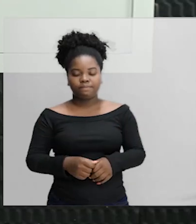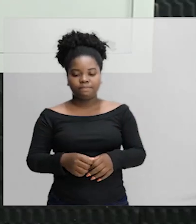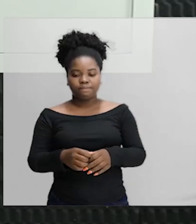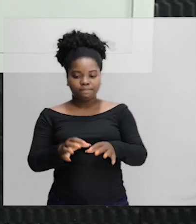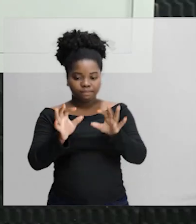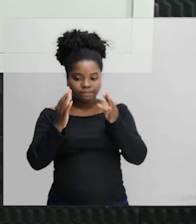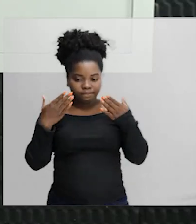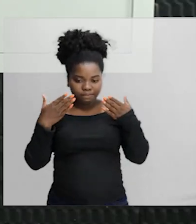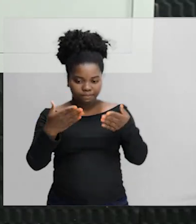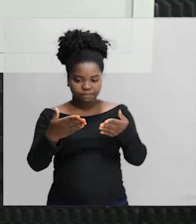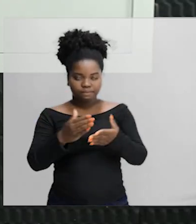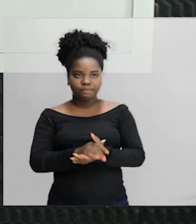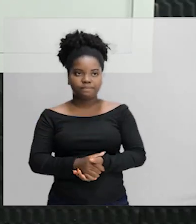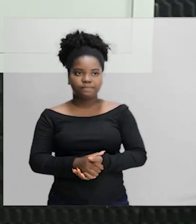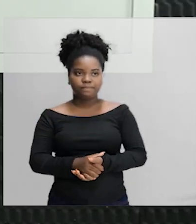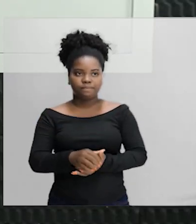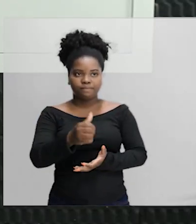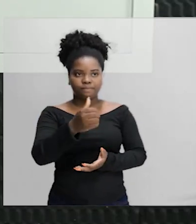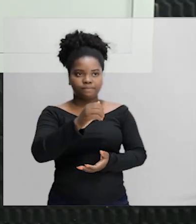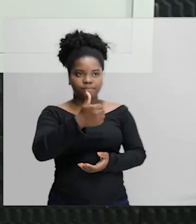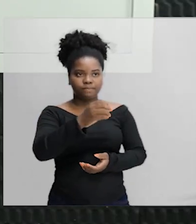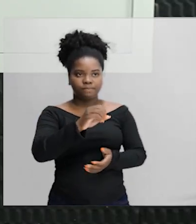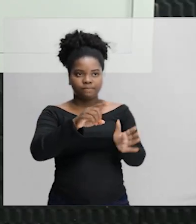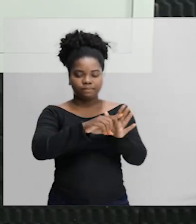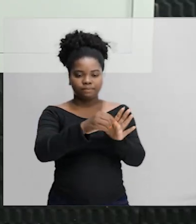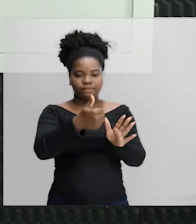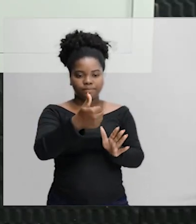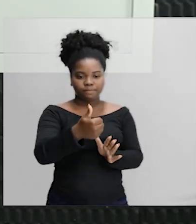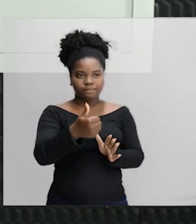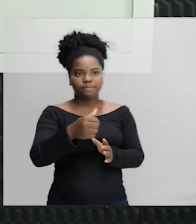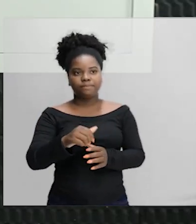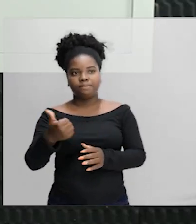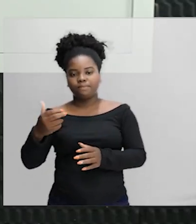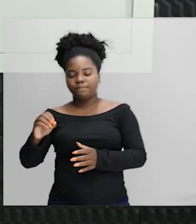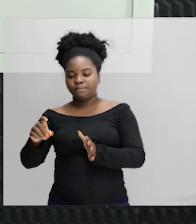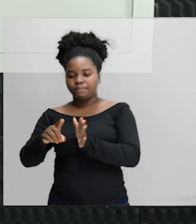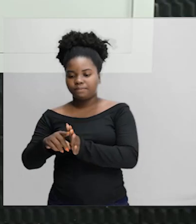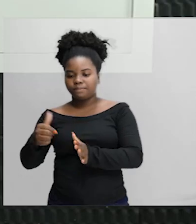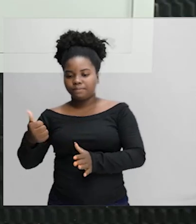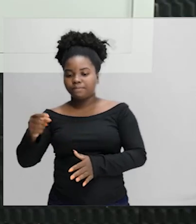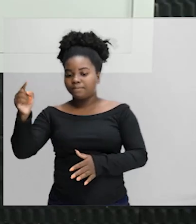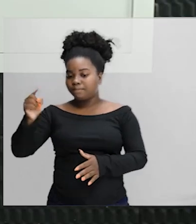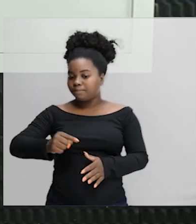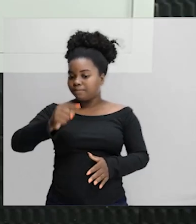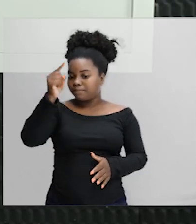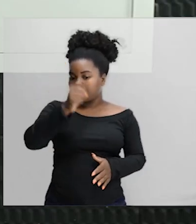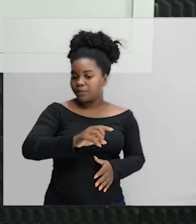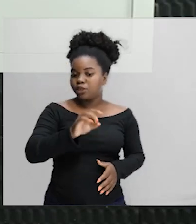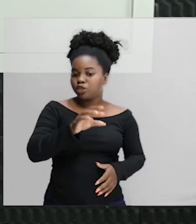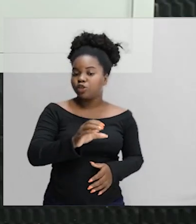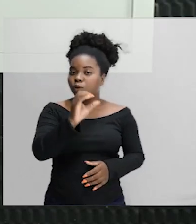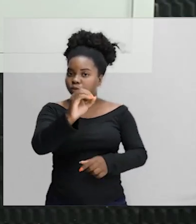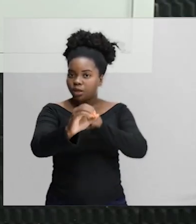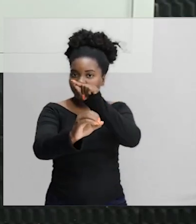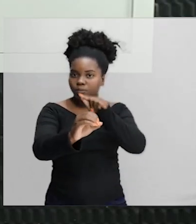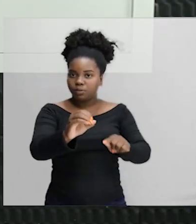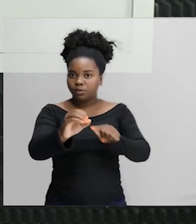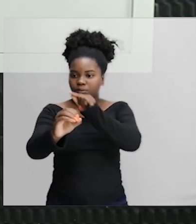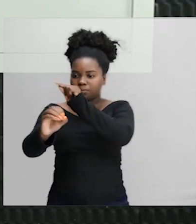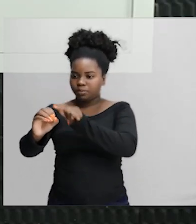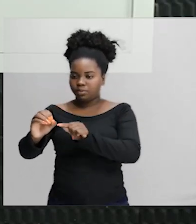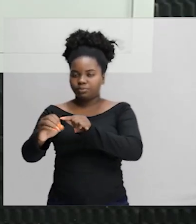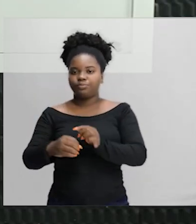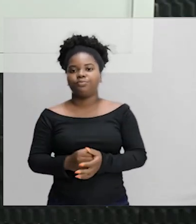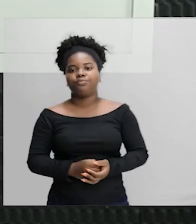Ó. 10 a menos 1 com 10 a menos 1. Estou cortando só o zero. Está na frente. Vai